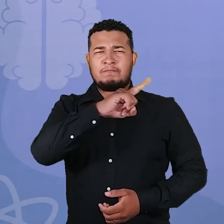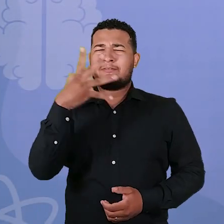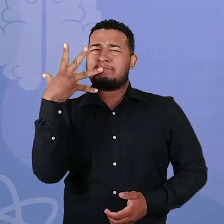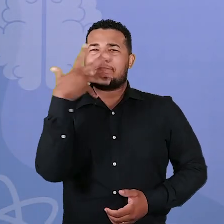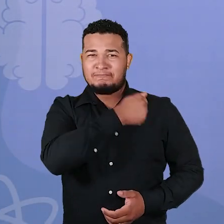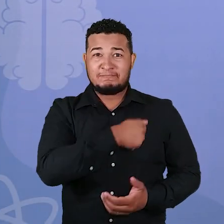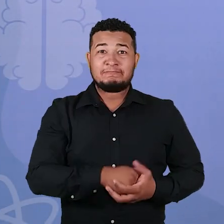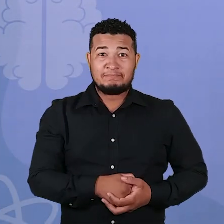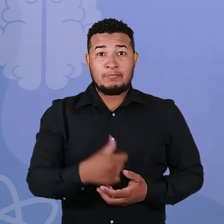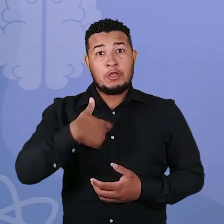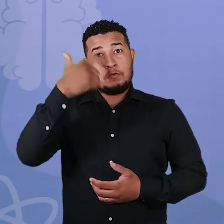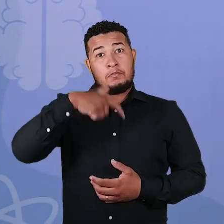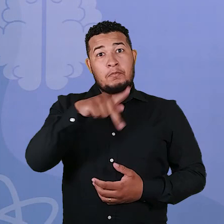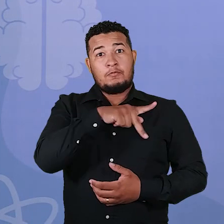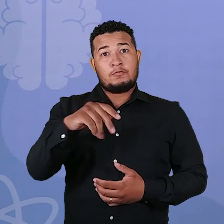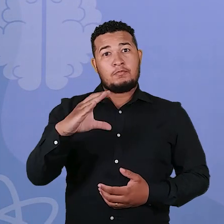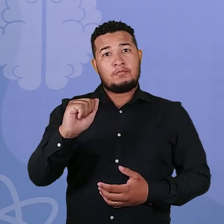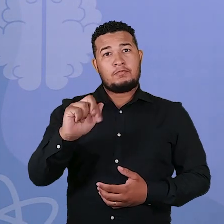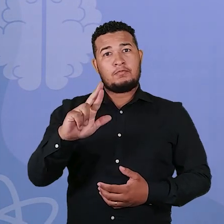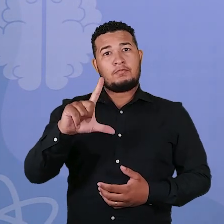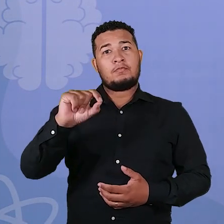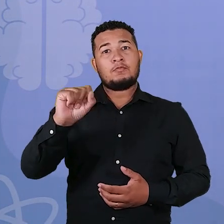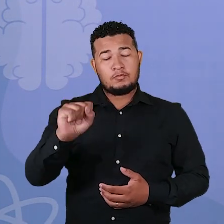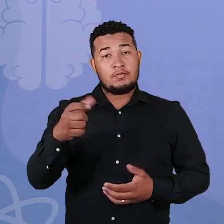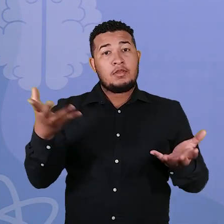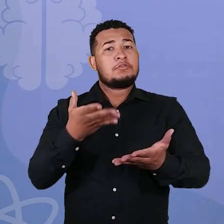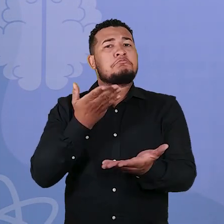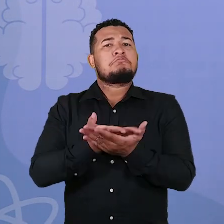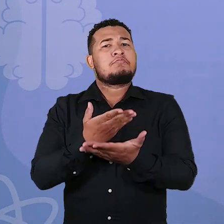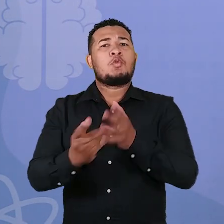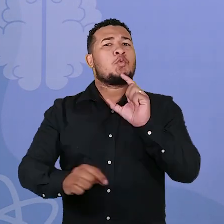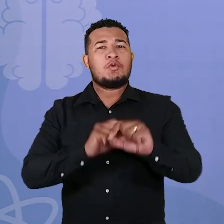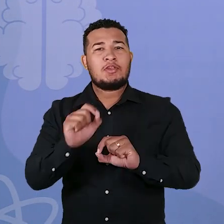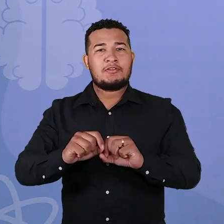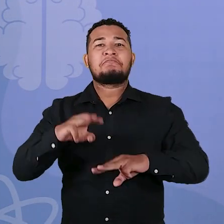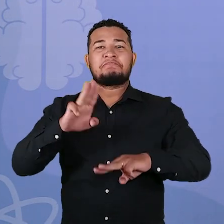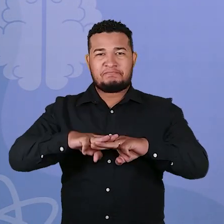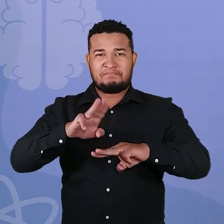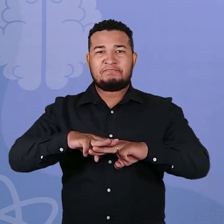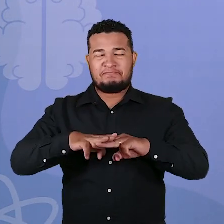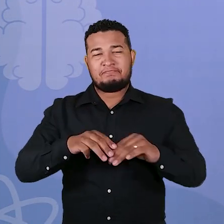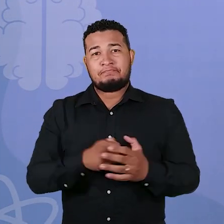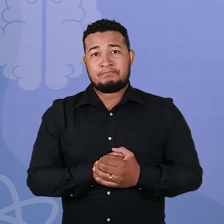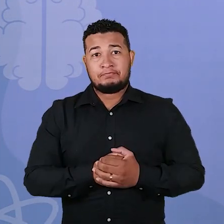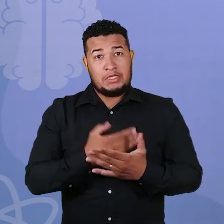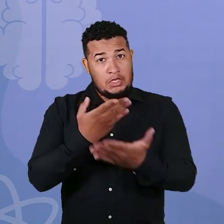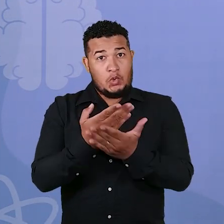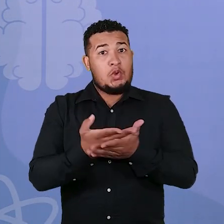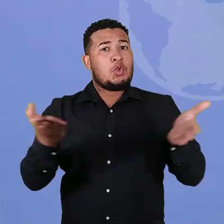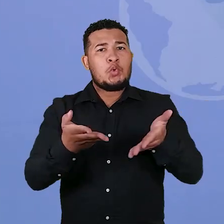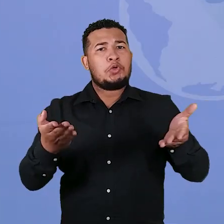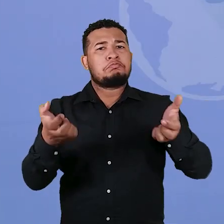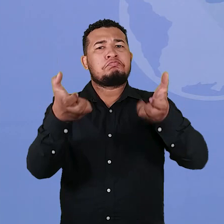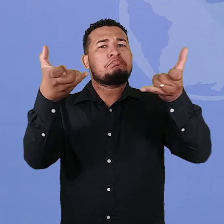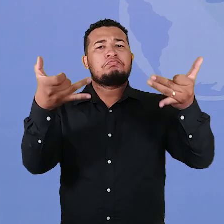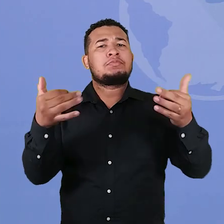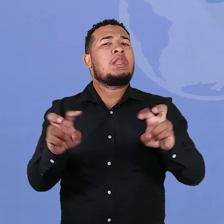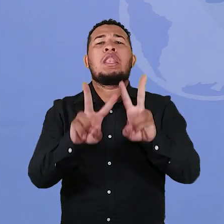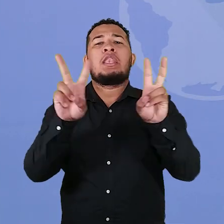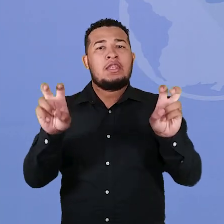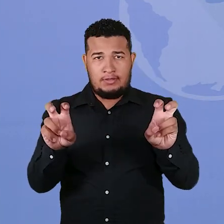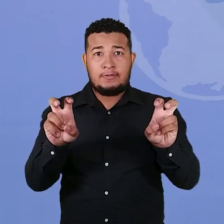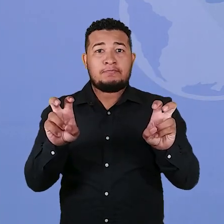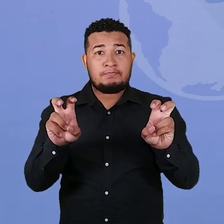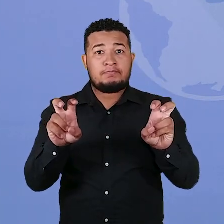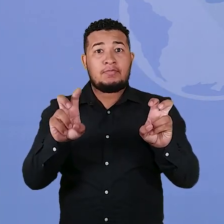e fala coisa linda do titio eu sou professor carlos e essa é a aula de matemática na hora de